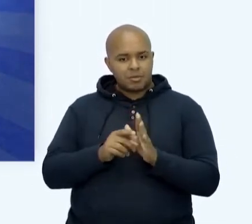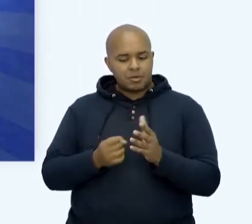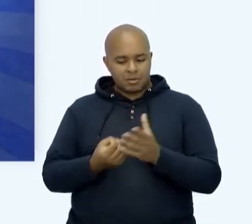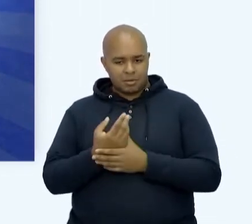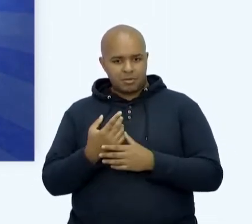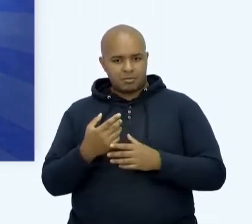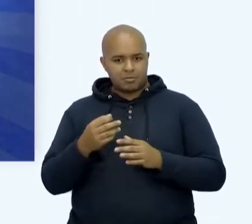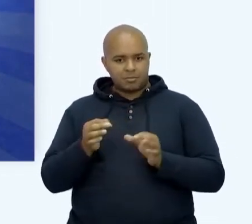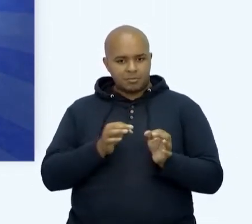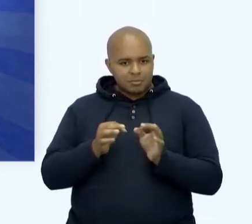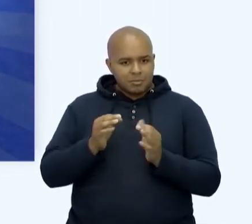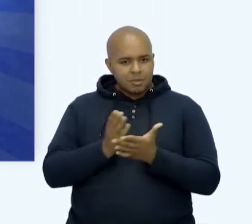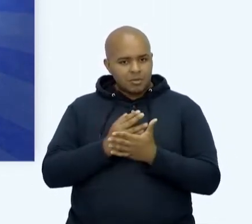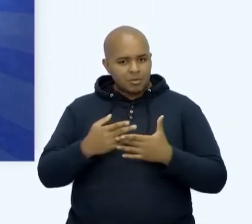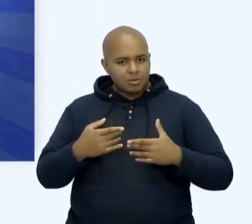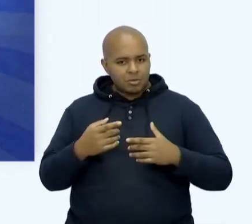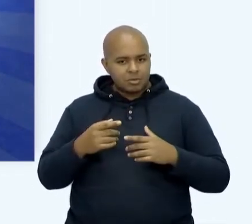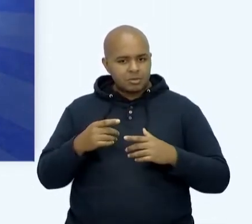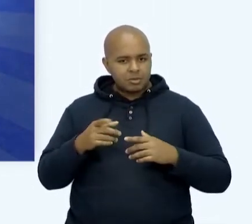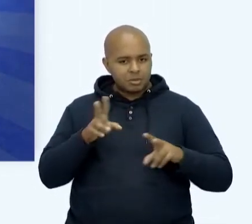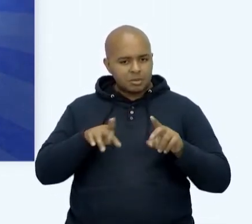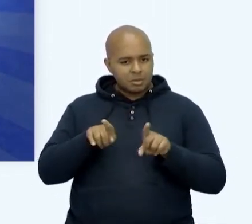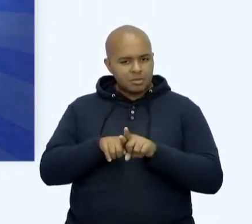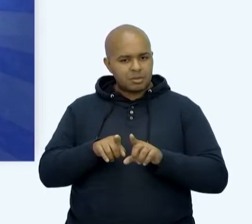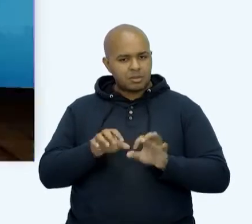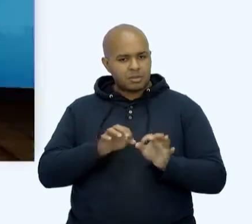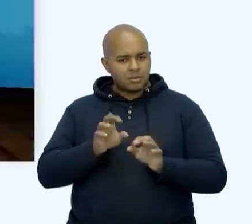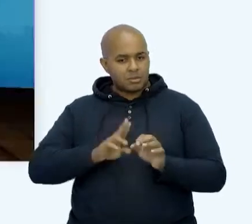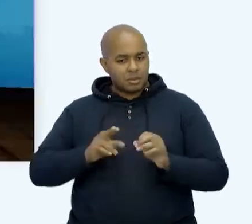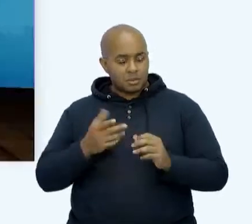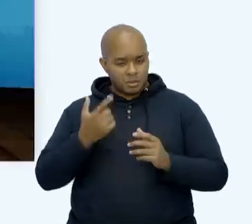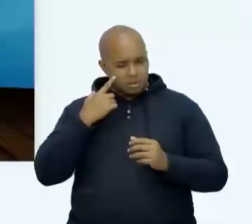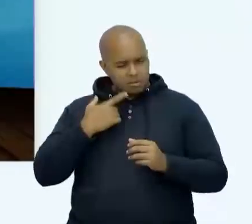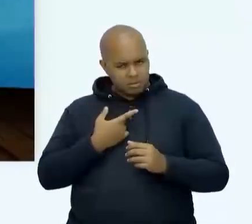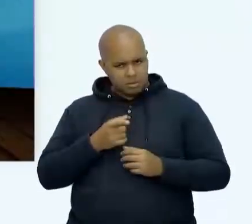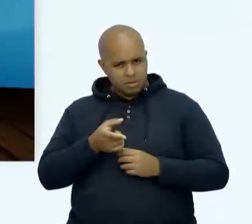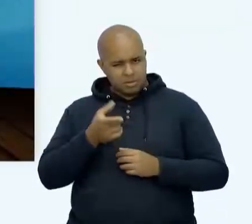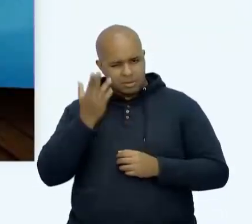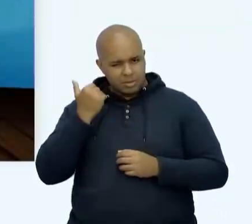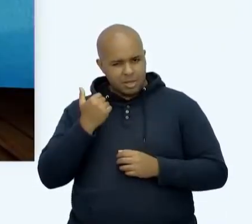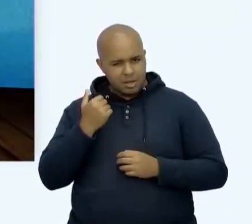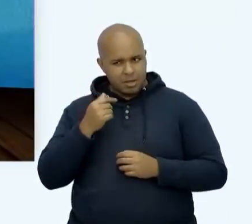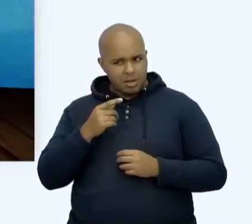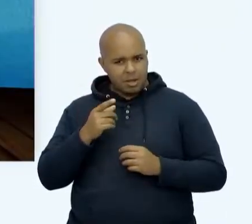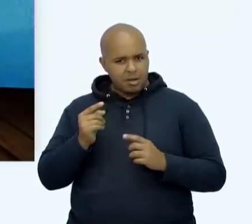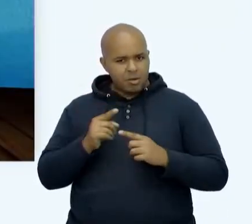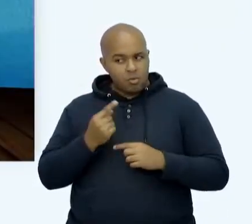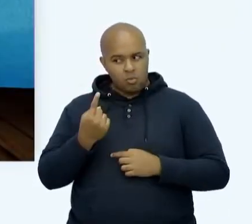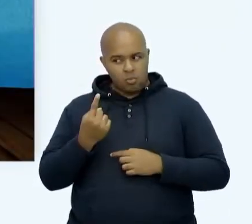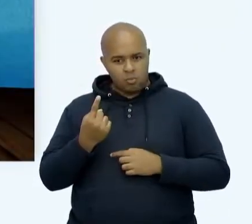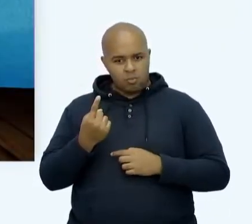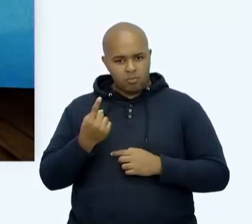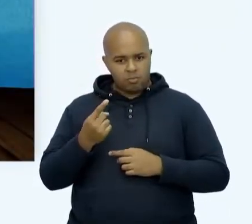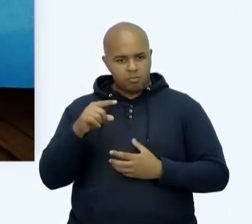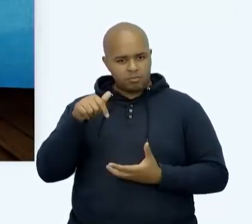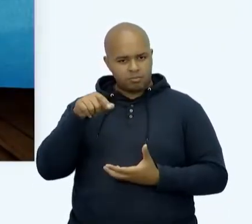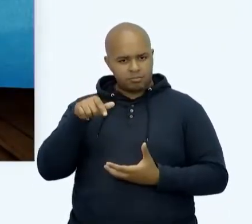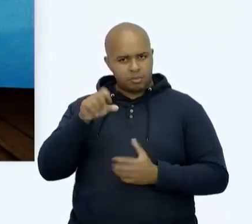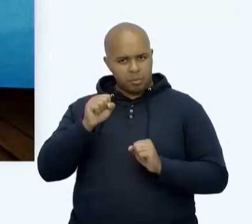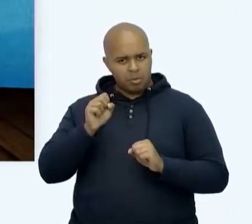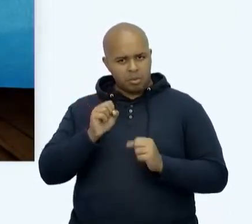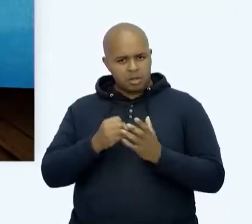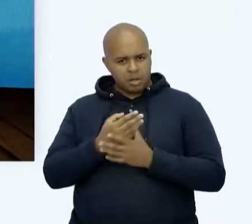produção artesanal de objetos decorativos e acessórios. Pessoal, vocês sabiam que com uma garrafa de PET se